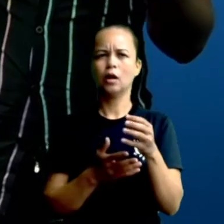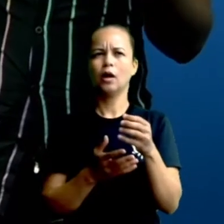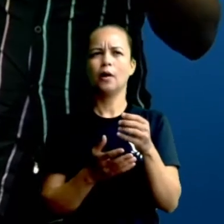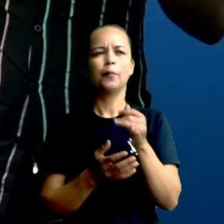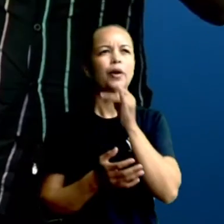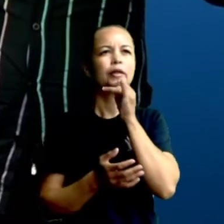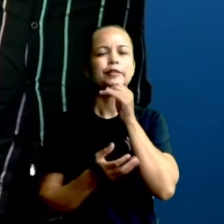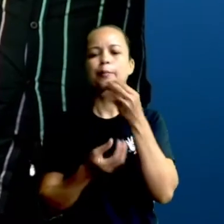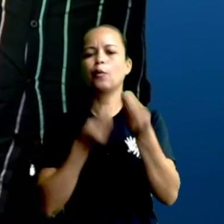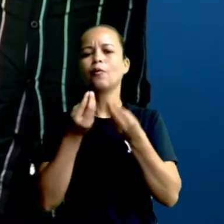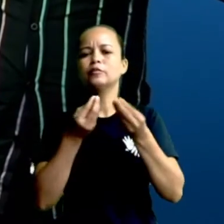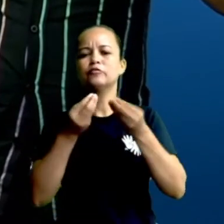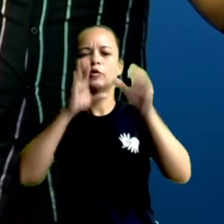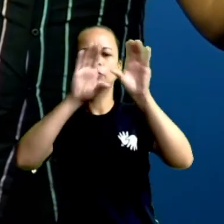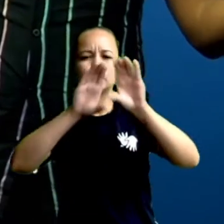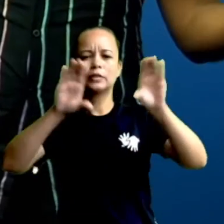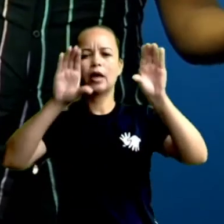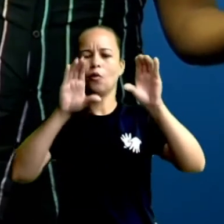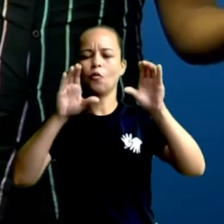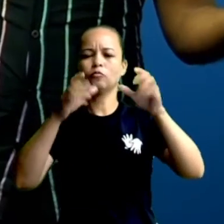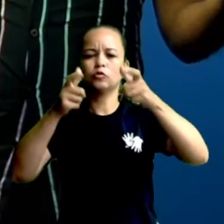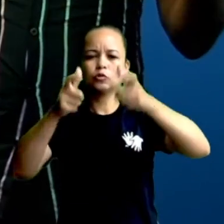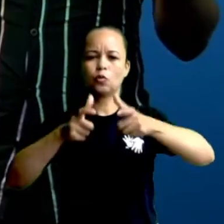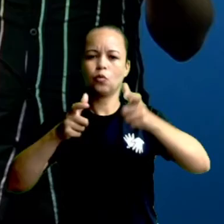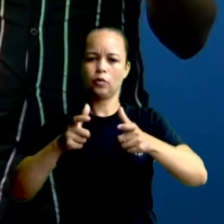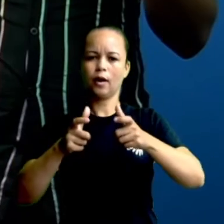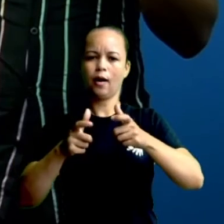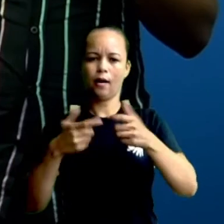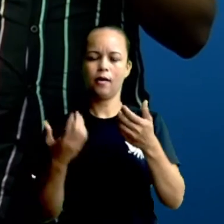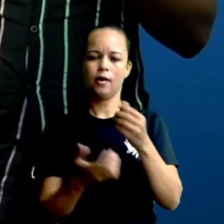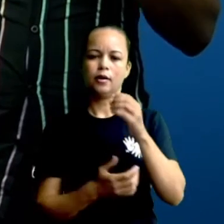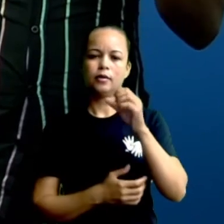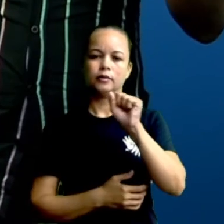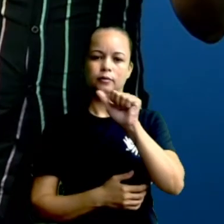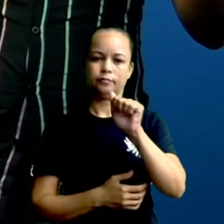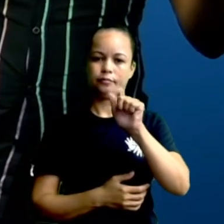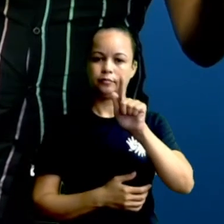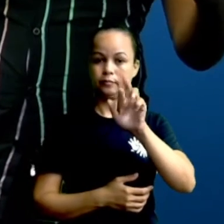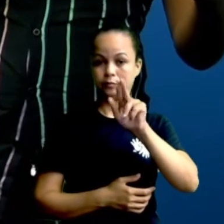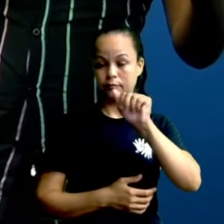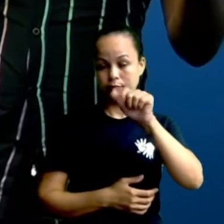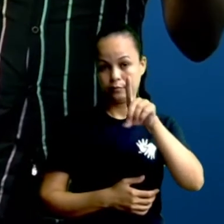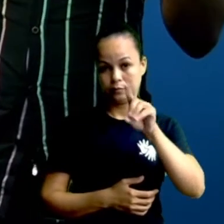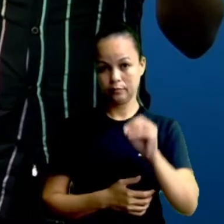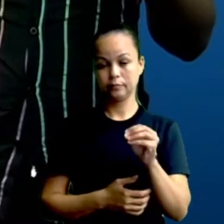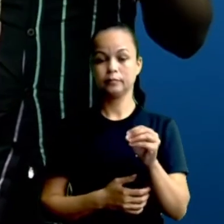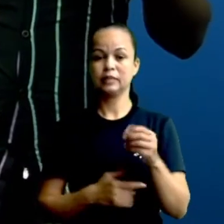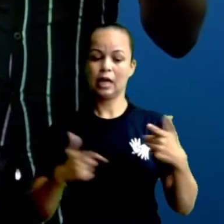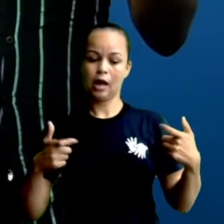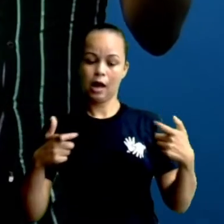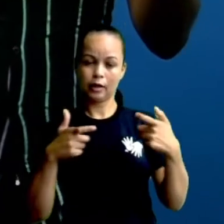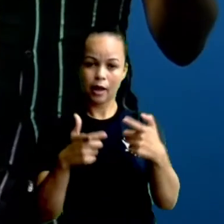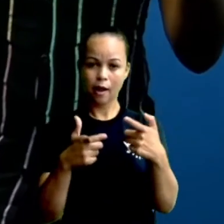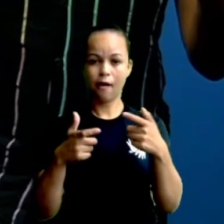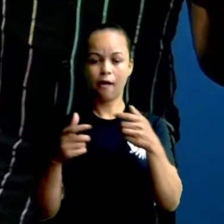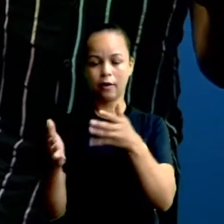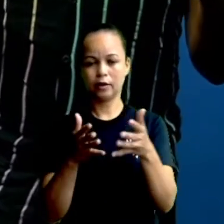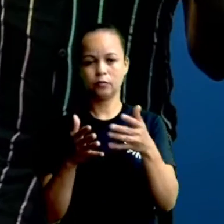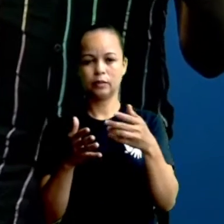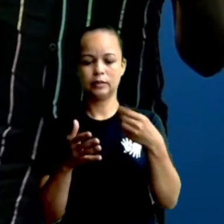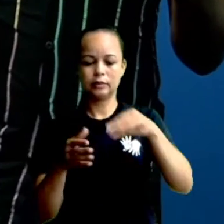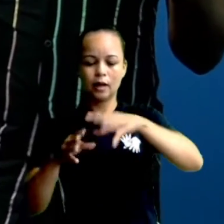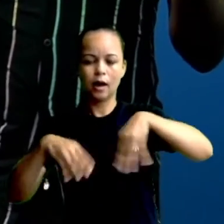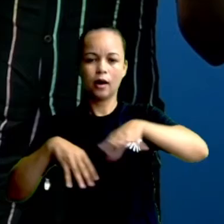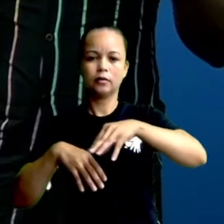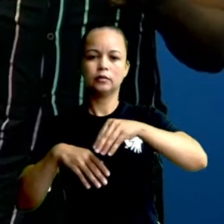céu, sabe? Era um lugar sagrado para eles. Então, a guerra era uma forma de eles acessarem essa